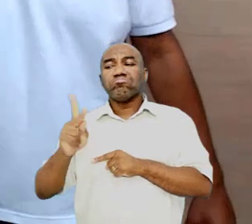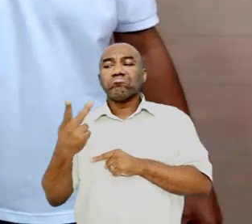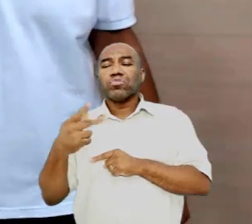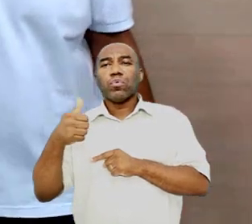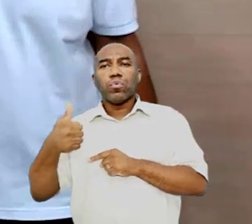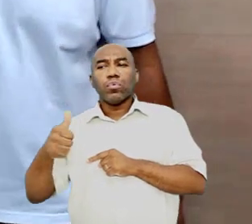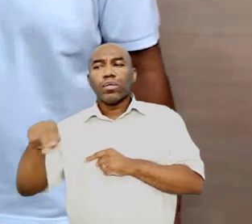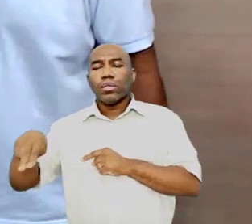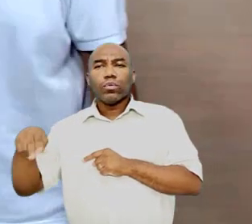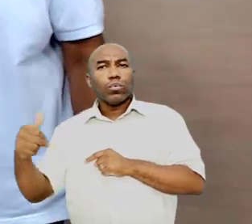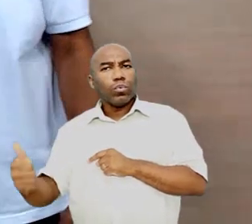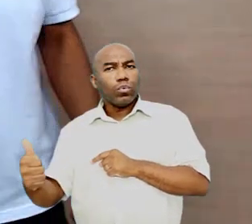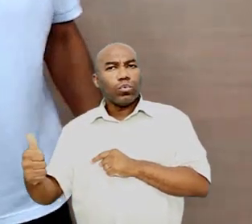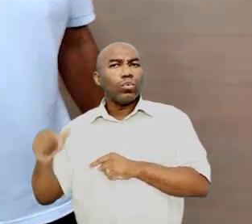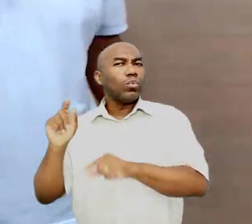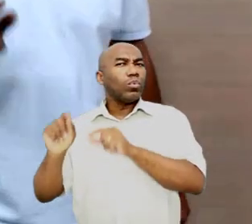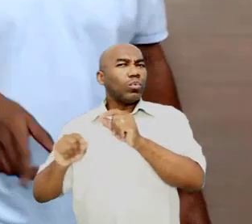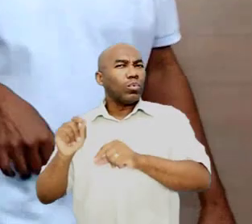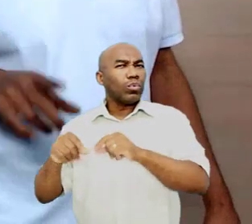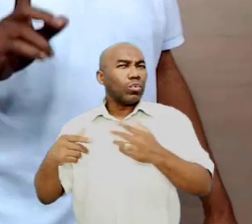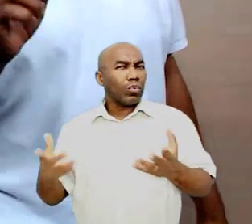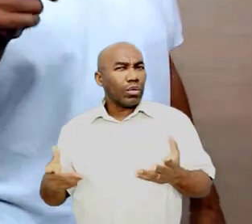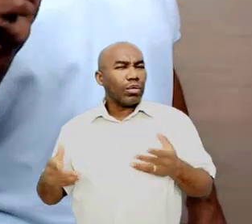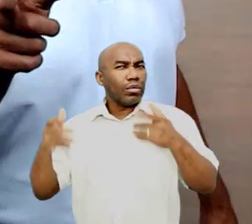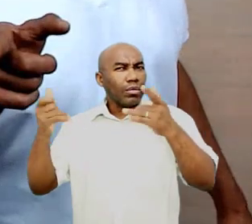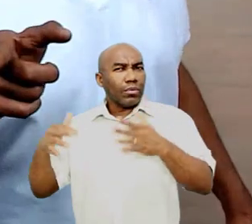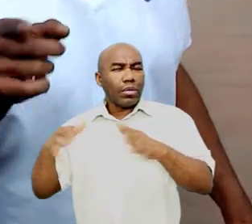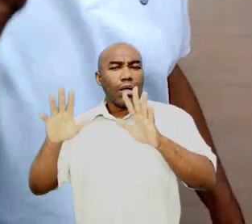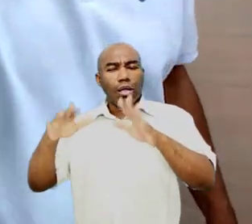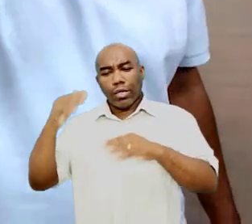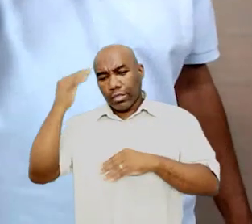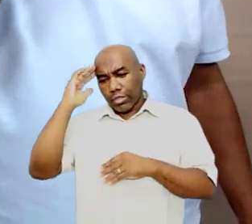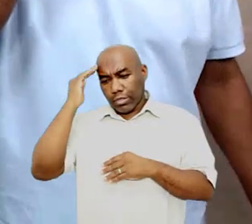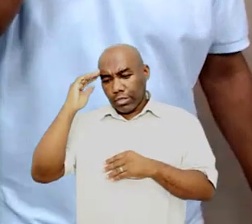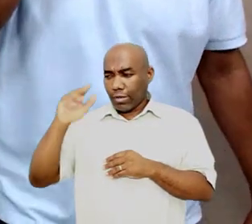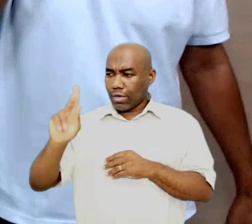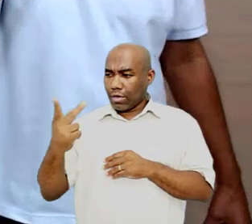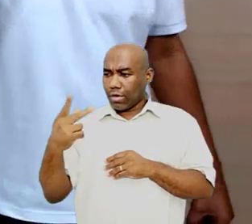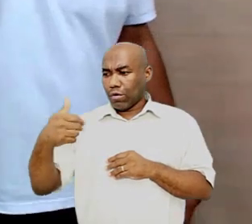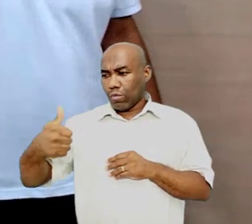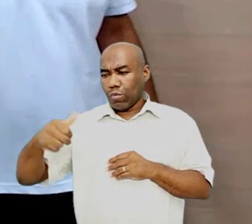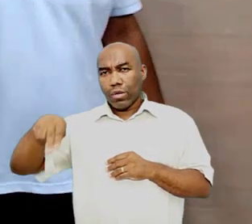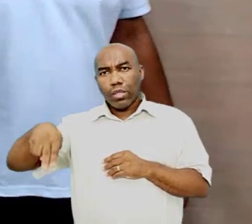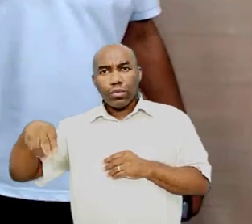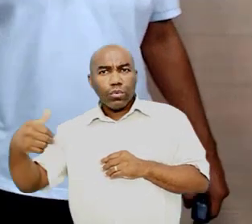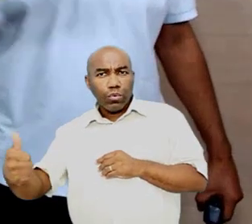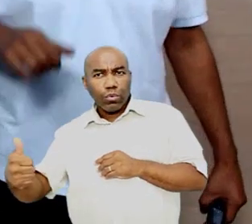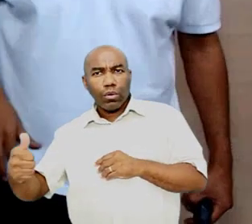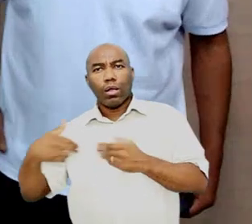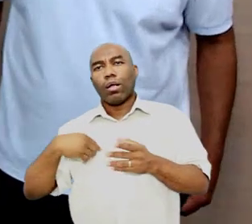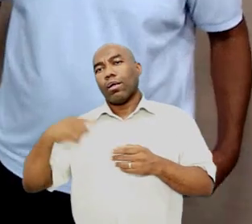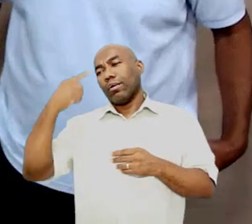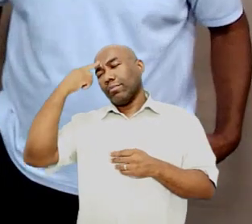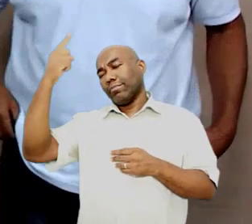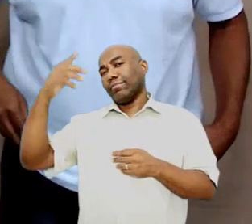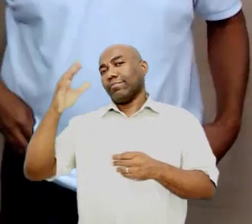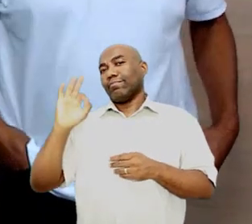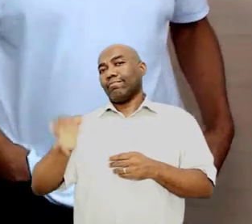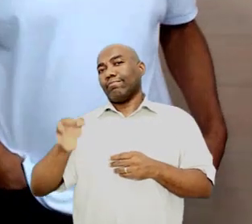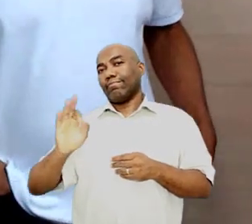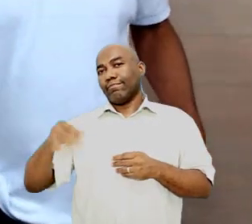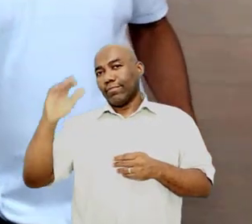Professor, peraí. Se eu estou falando, sabe que H1N1 matou a charada que eu tinha, a dúvida que eu tinha, sabe qual que